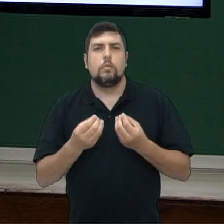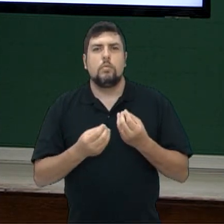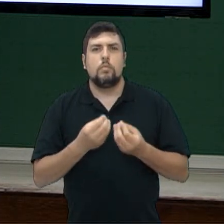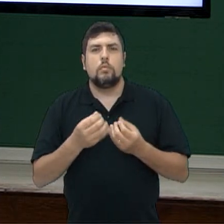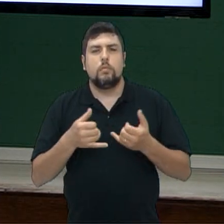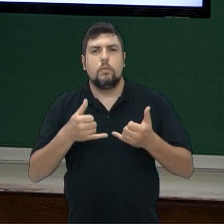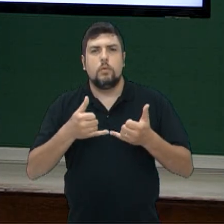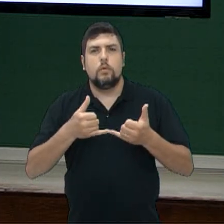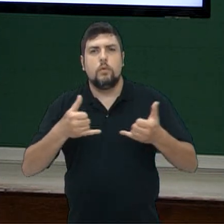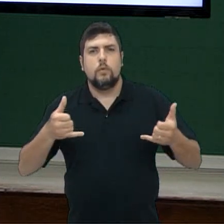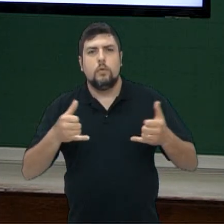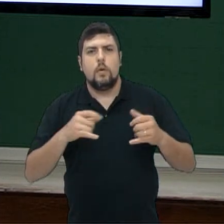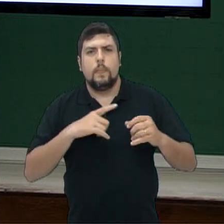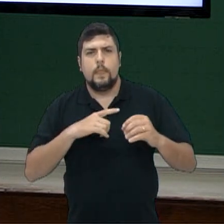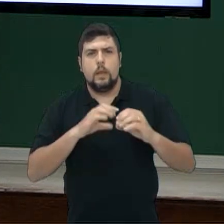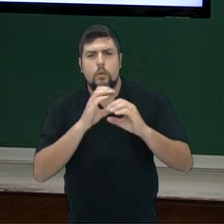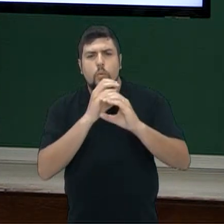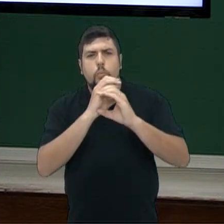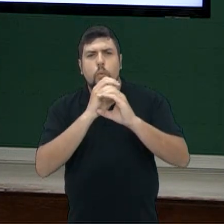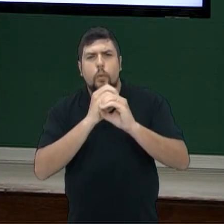existem várias espessuras deles, né?